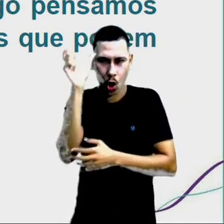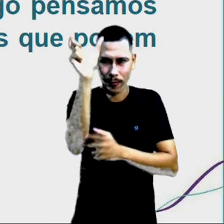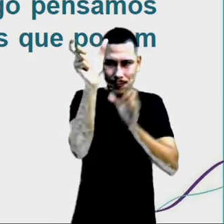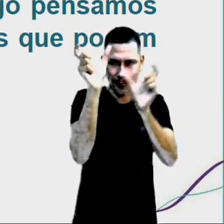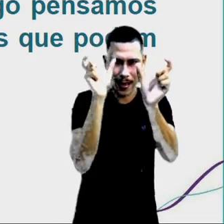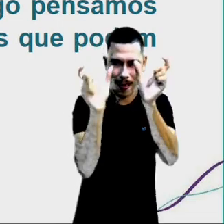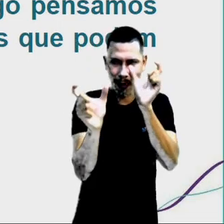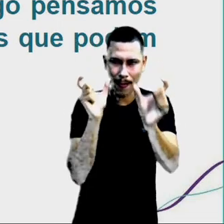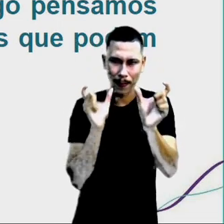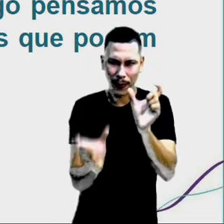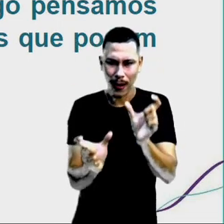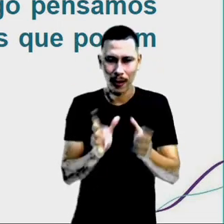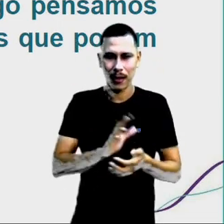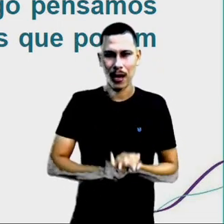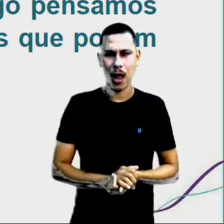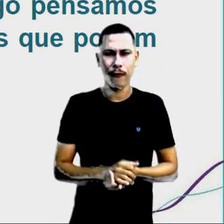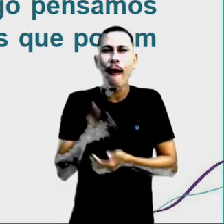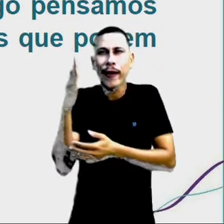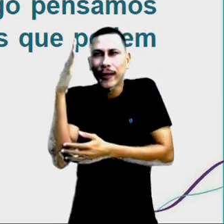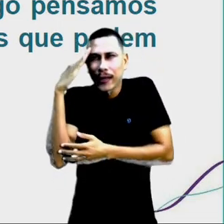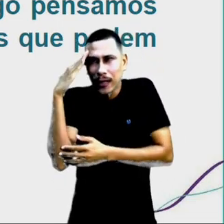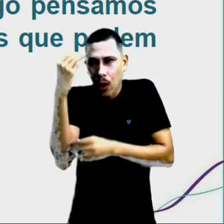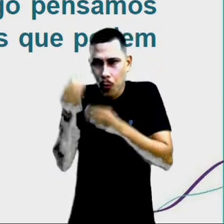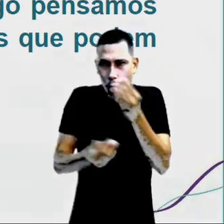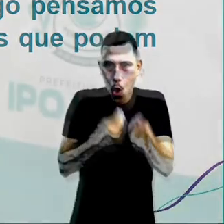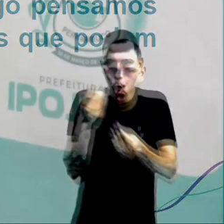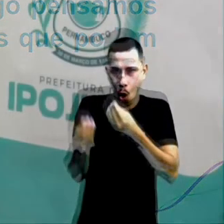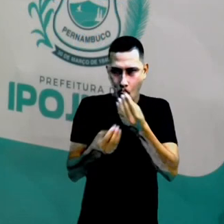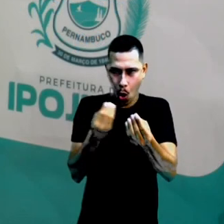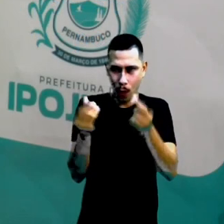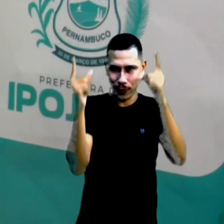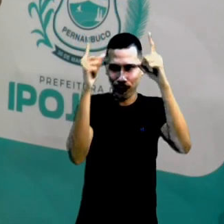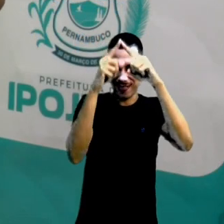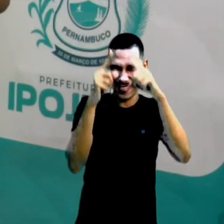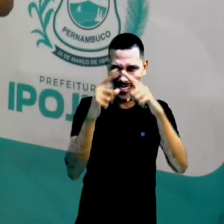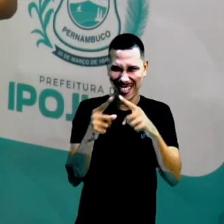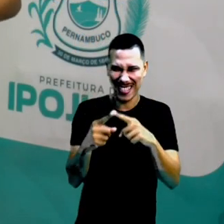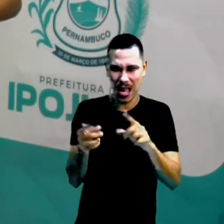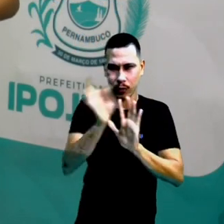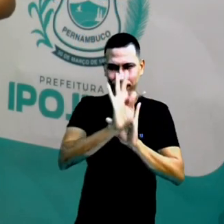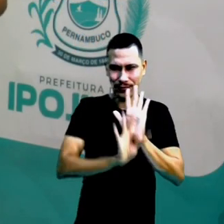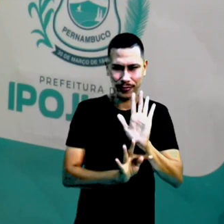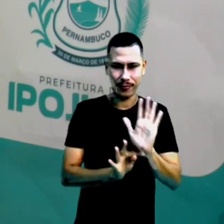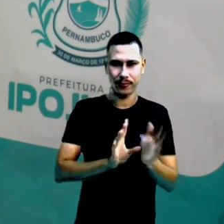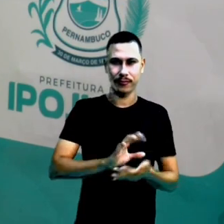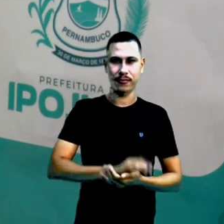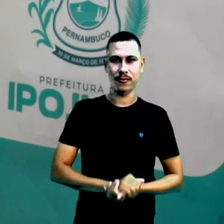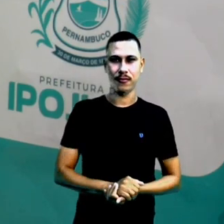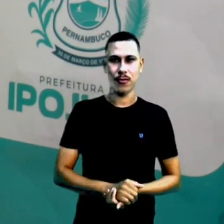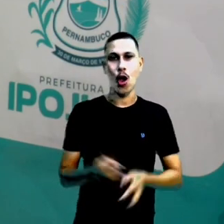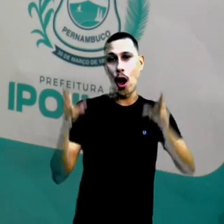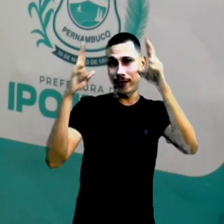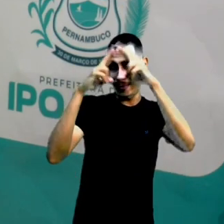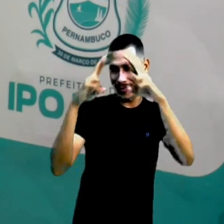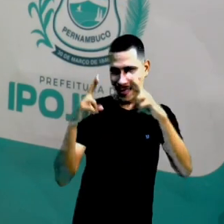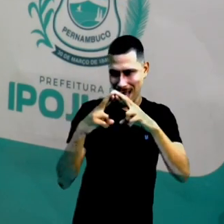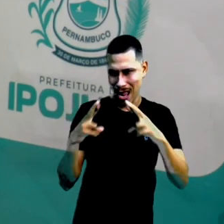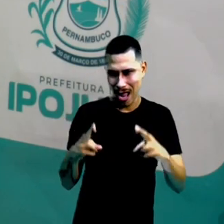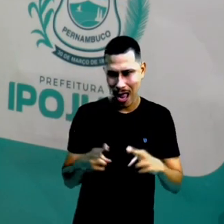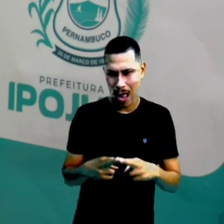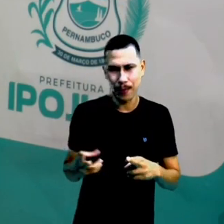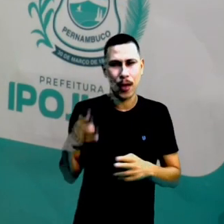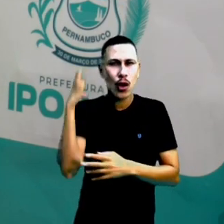ser considerados como pares do texto. Ou seja, a rima é o